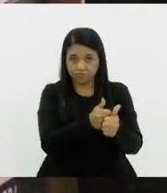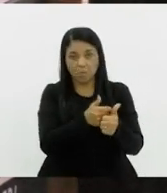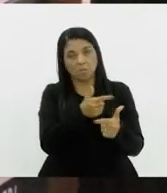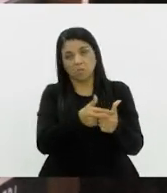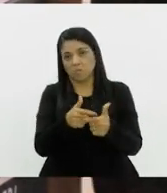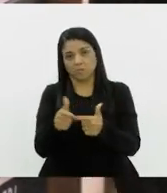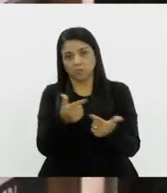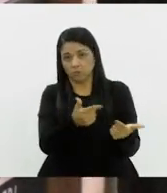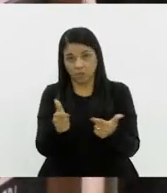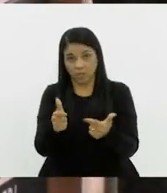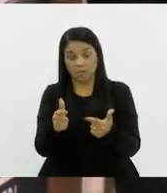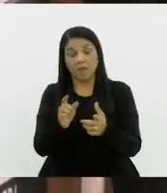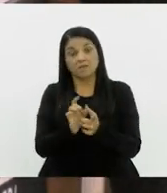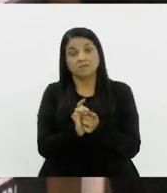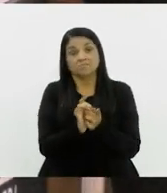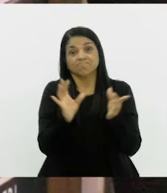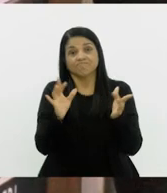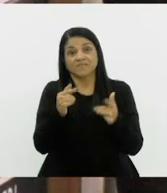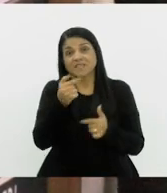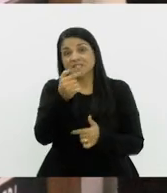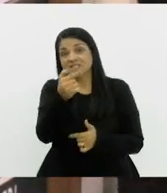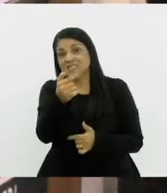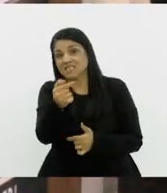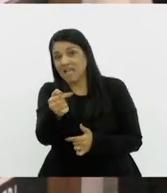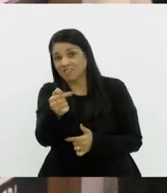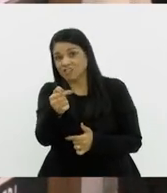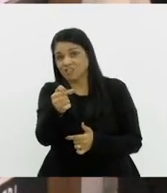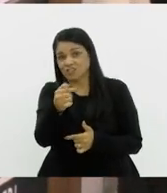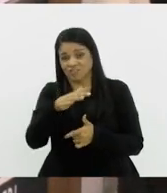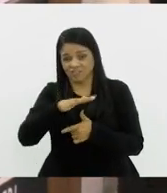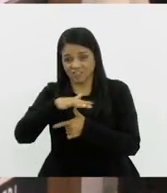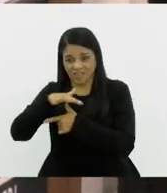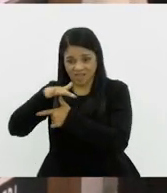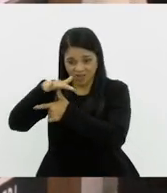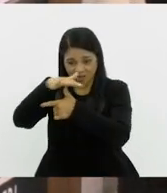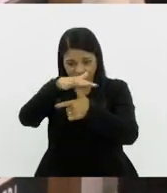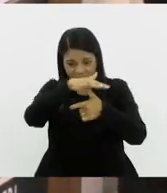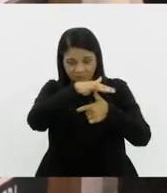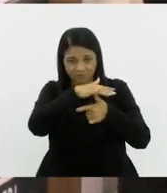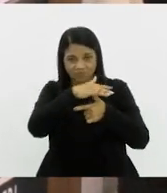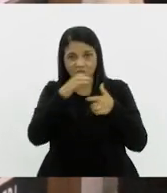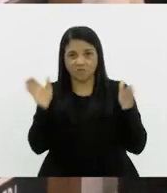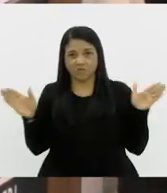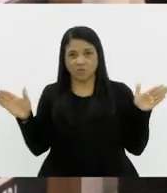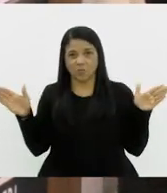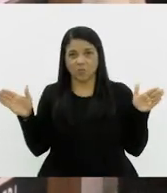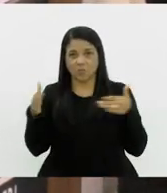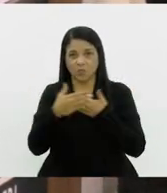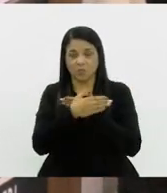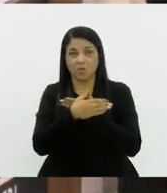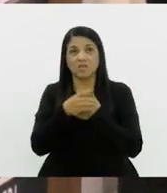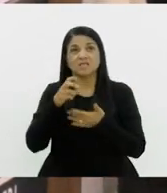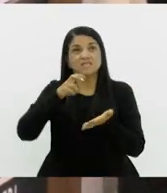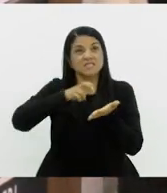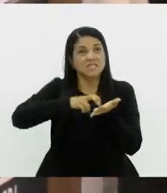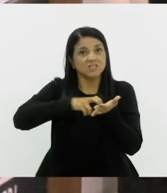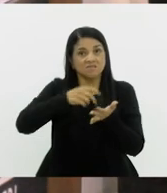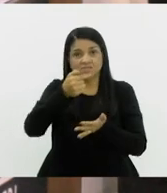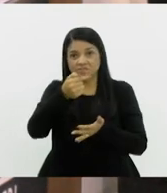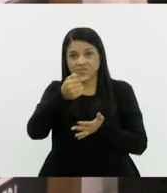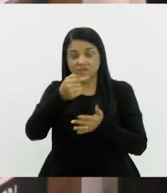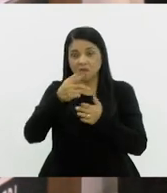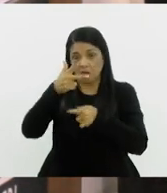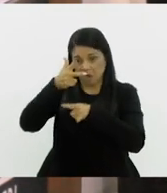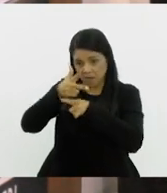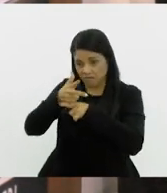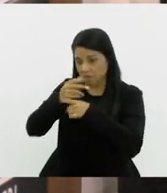Mas é permitido que tenha 7 voos simultâneos em torno do Cristo. Uma vez eu gravei um voo 7:30 da manhã, mandei para o